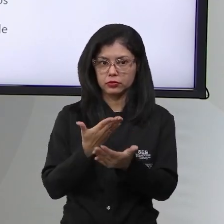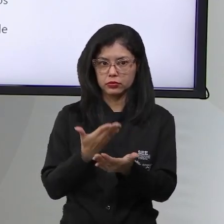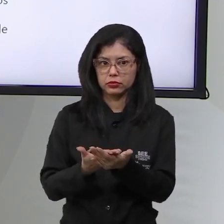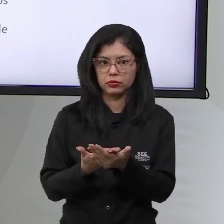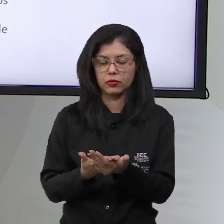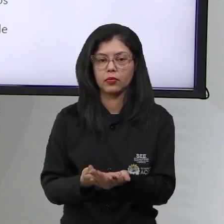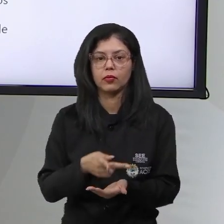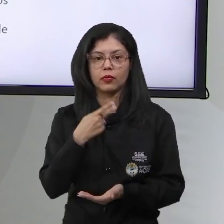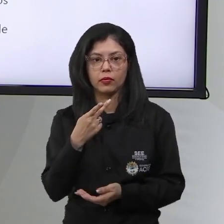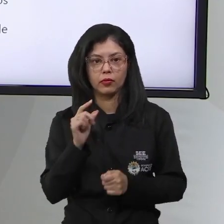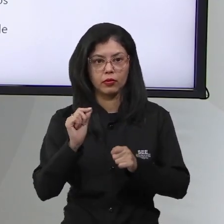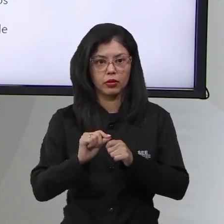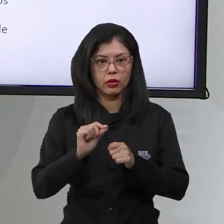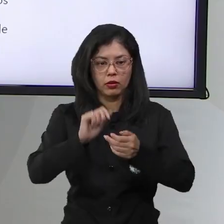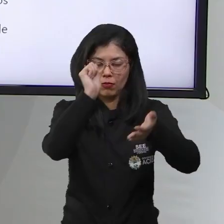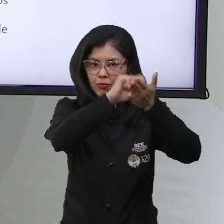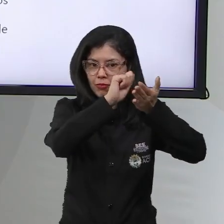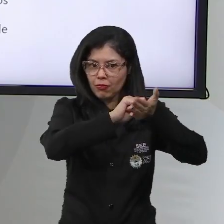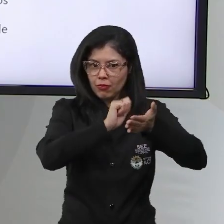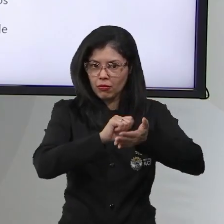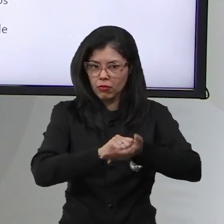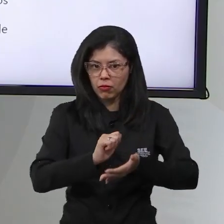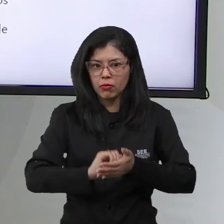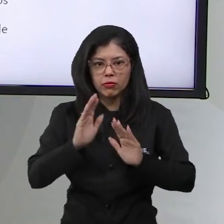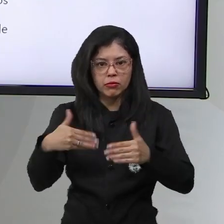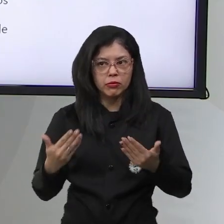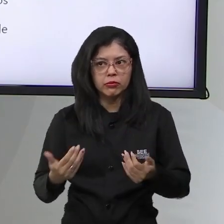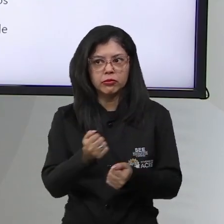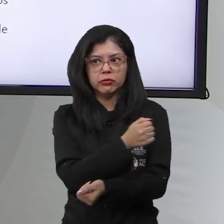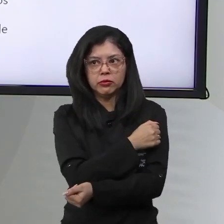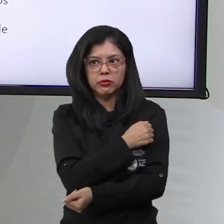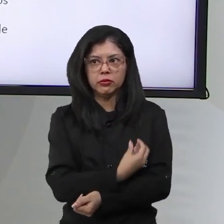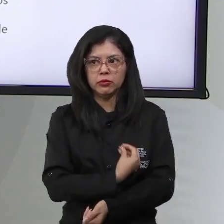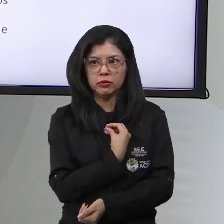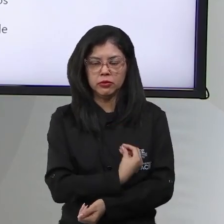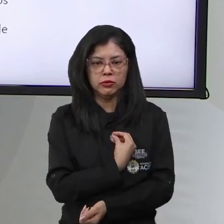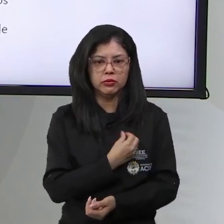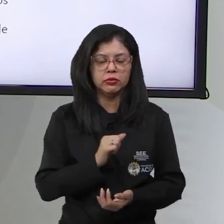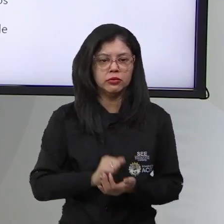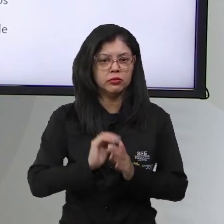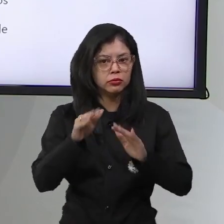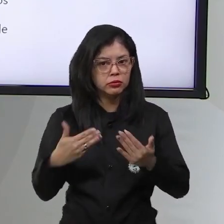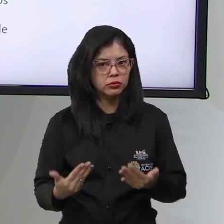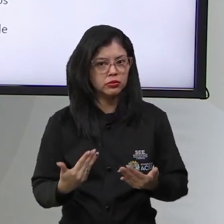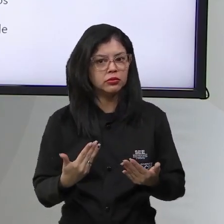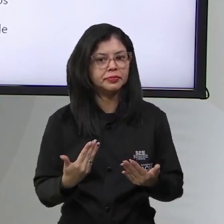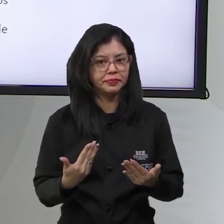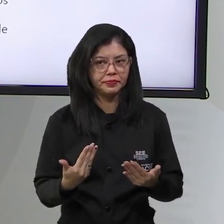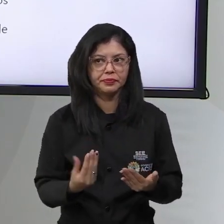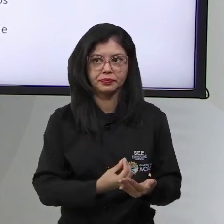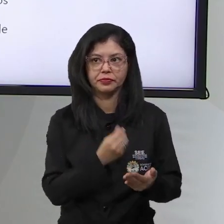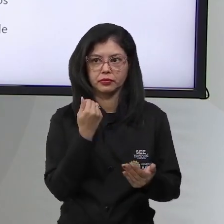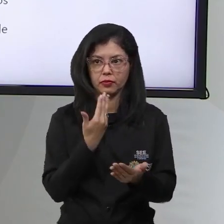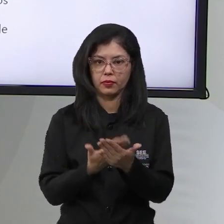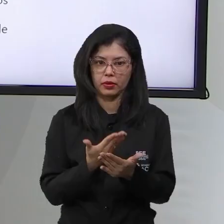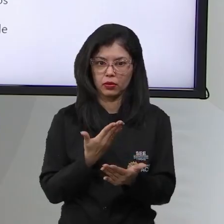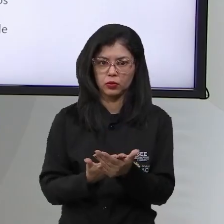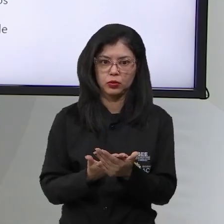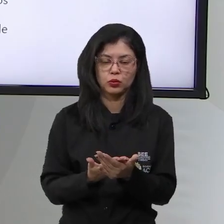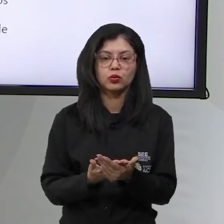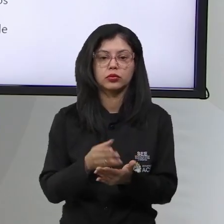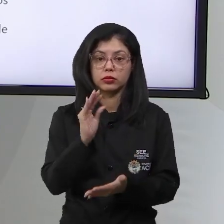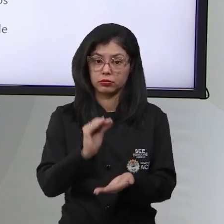ele ministra, ele está registrando quais são os alunos presentes e quais são os alunos